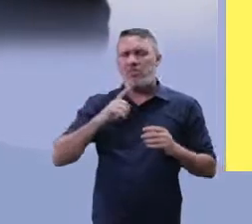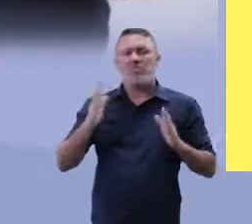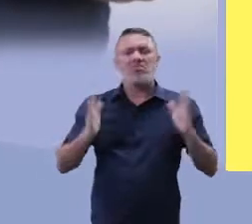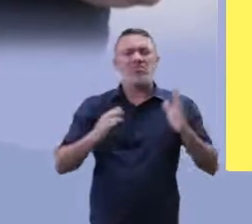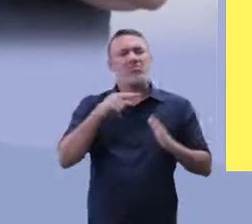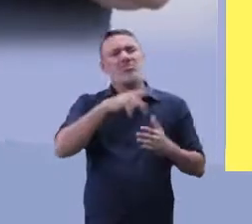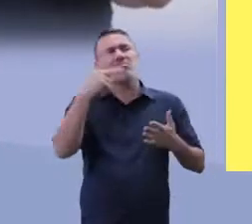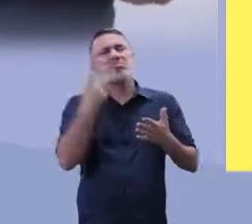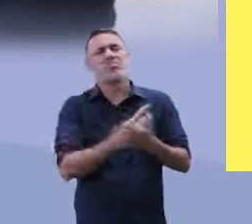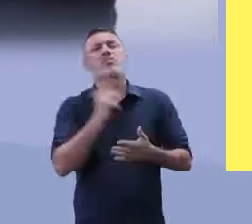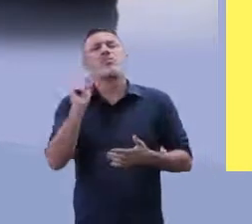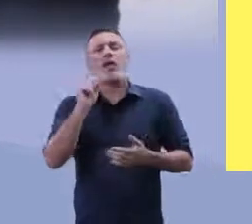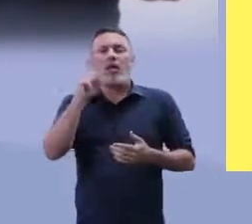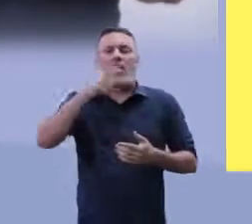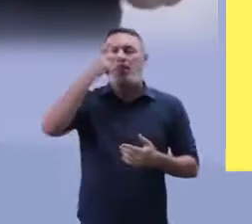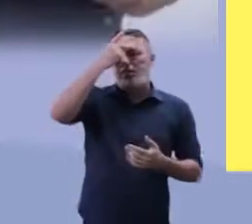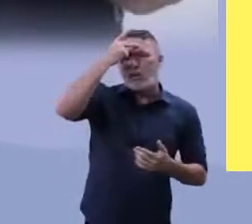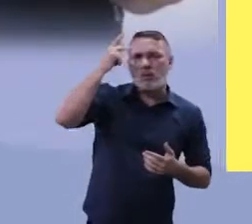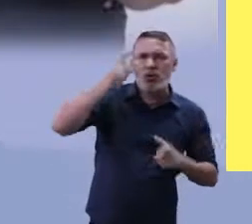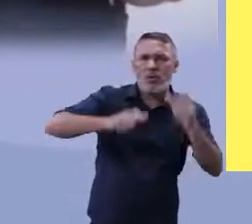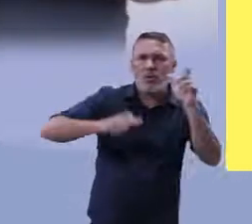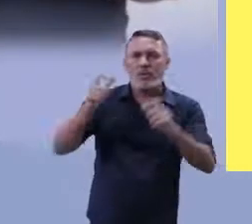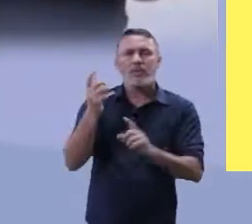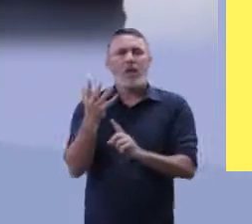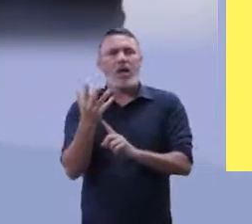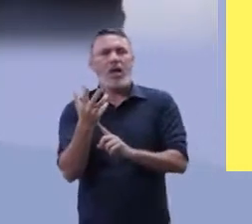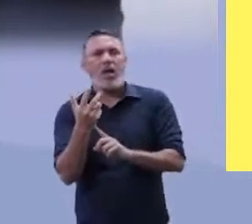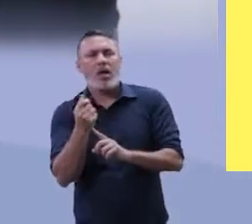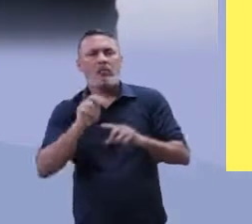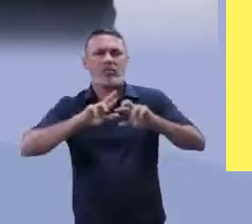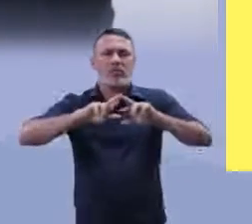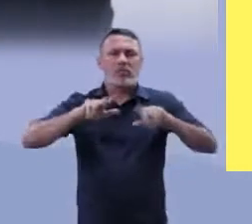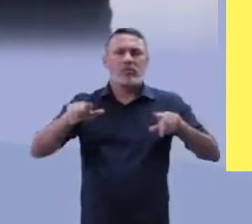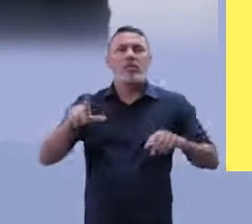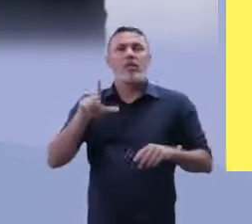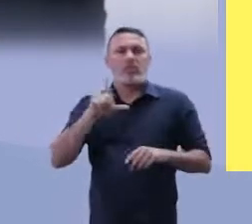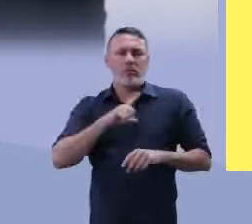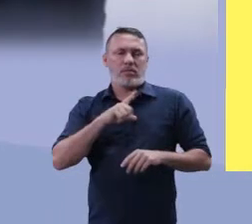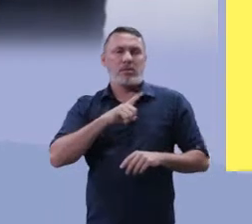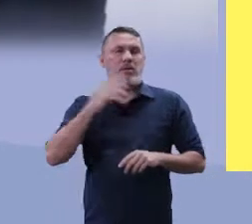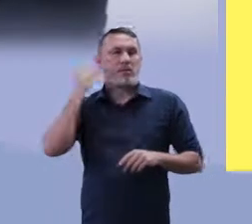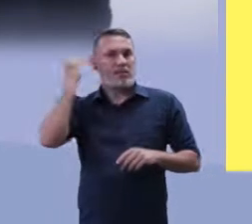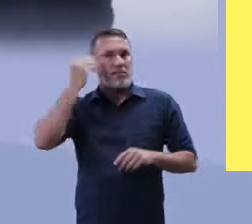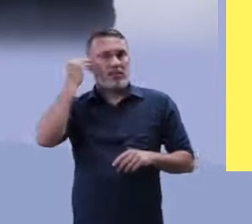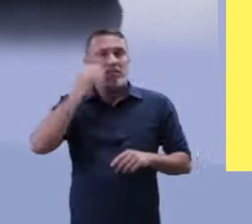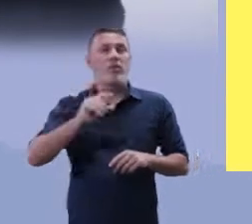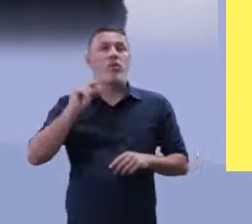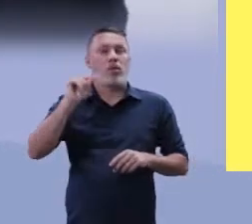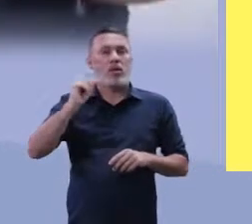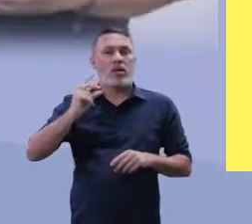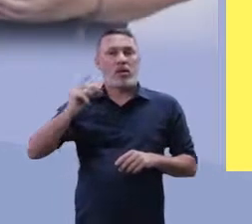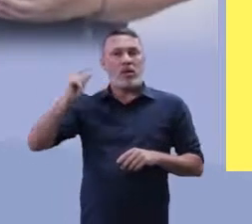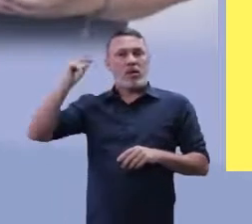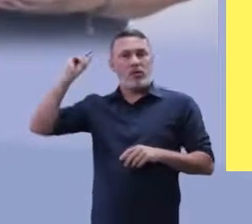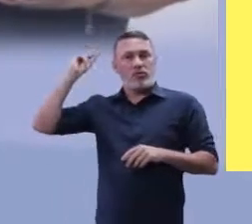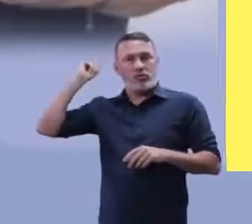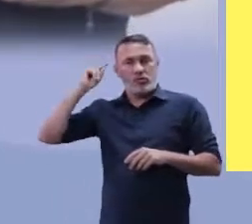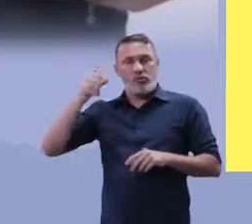as pessoas, os artistas, eles vivenciavam o antigo e o